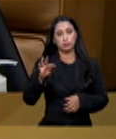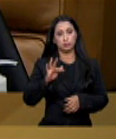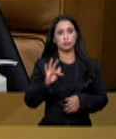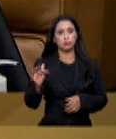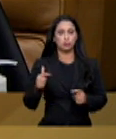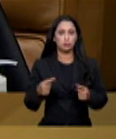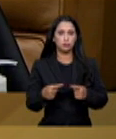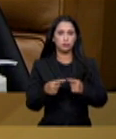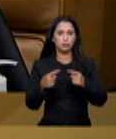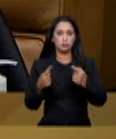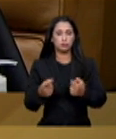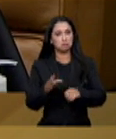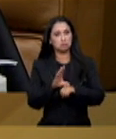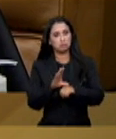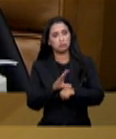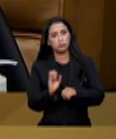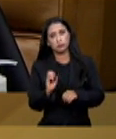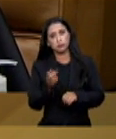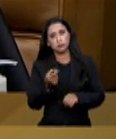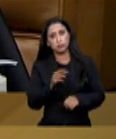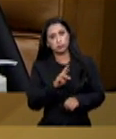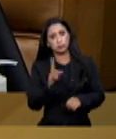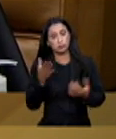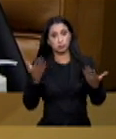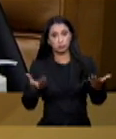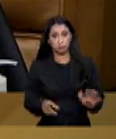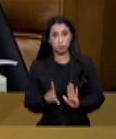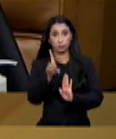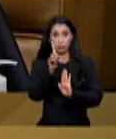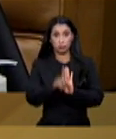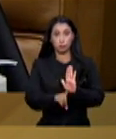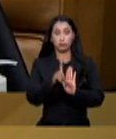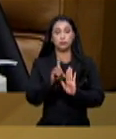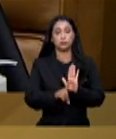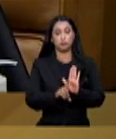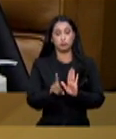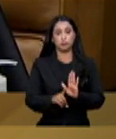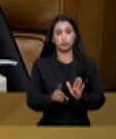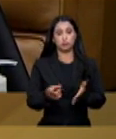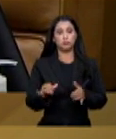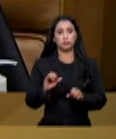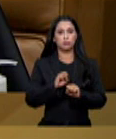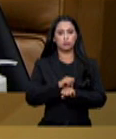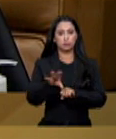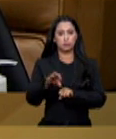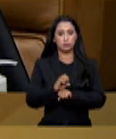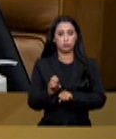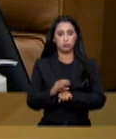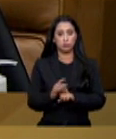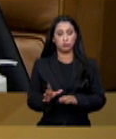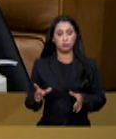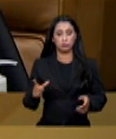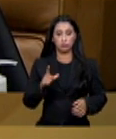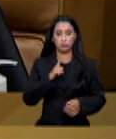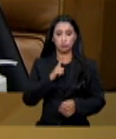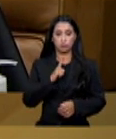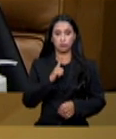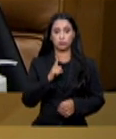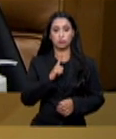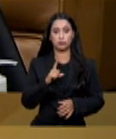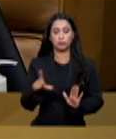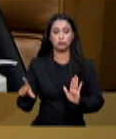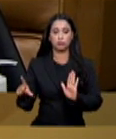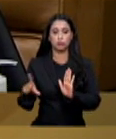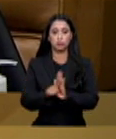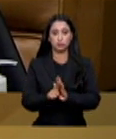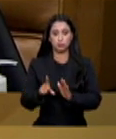constitucionalidade. Direito esse, ou seja, direito de autodeterminação informativa, que se encontra na Lei Geral